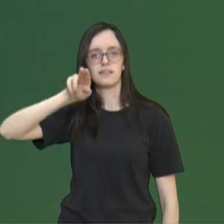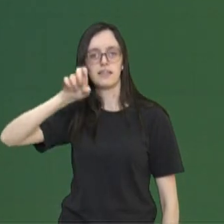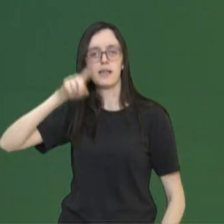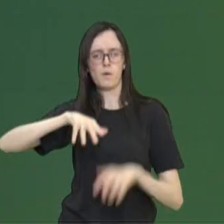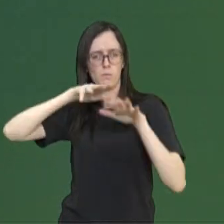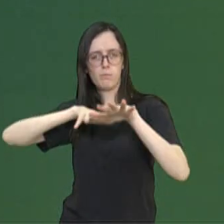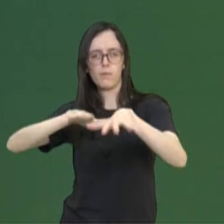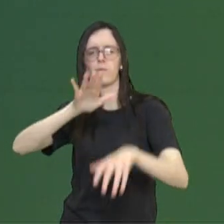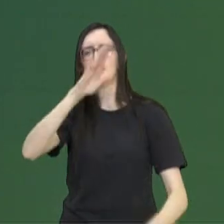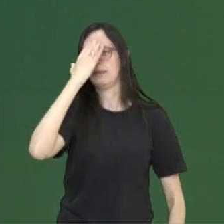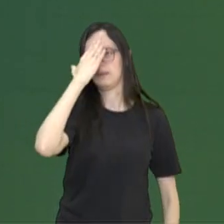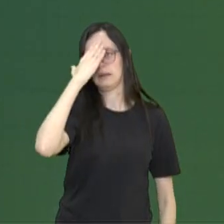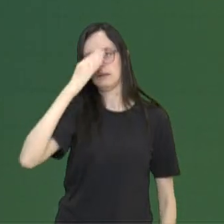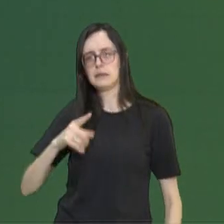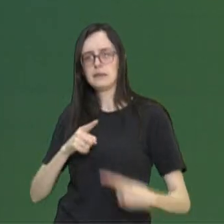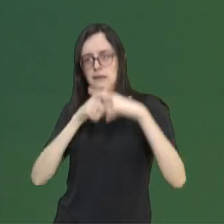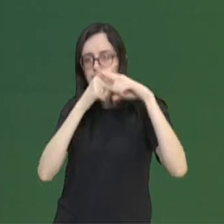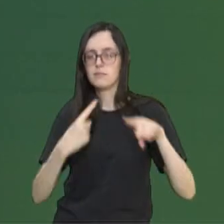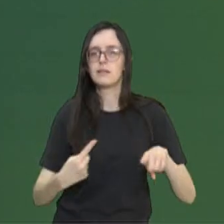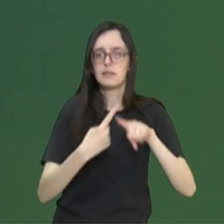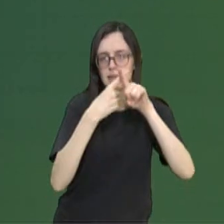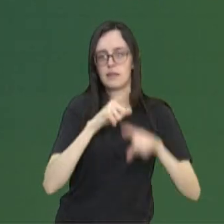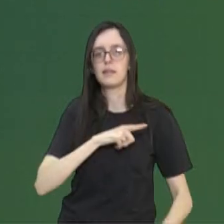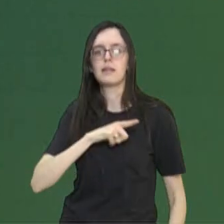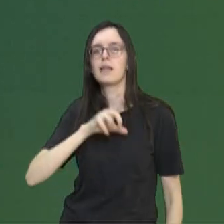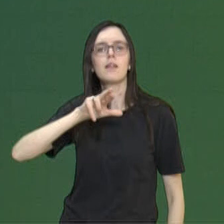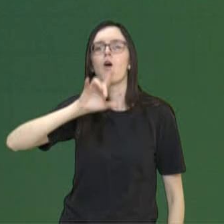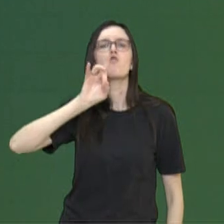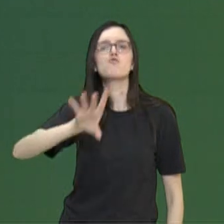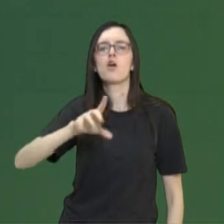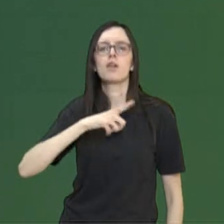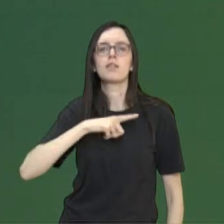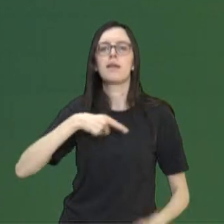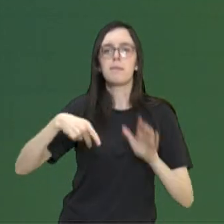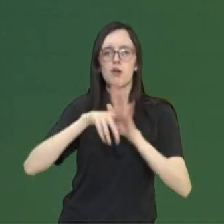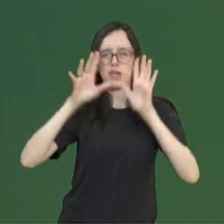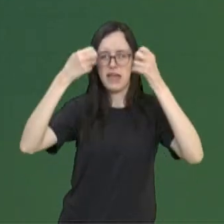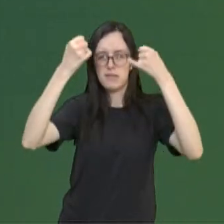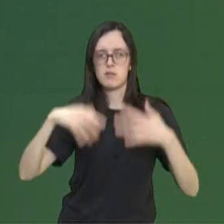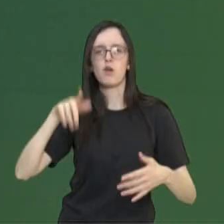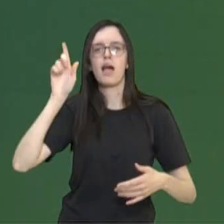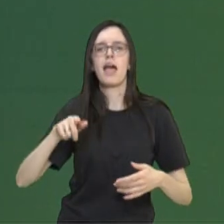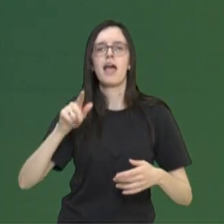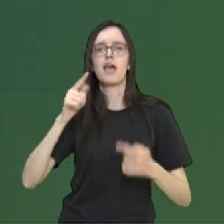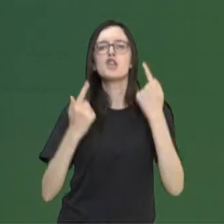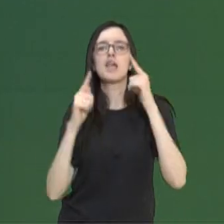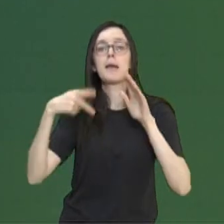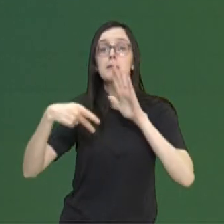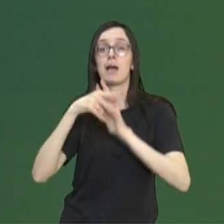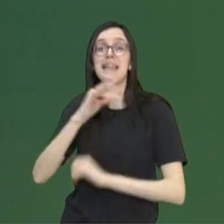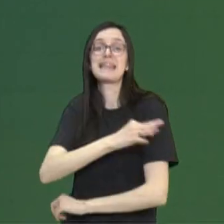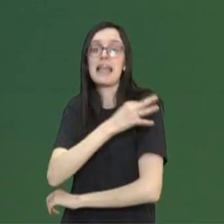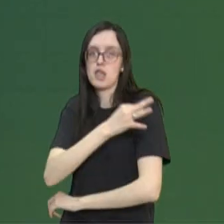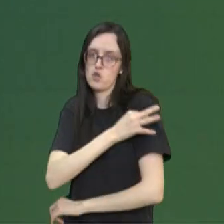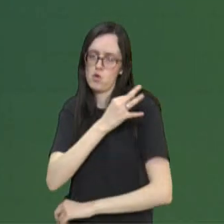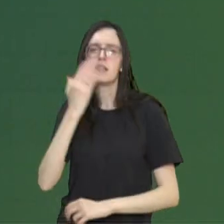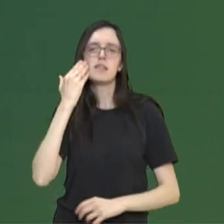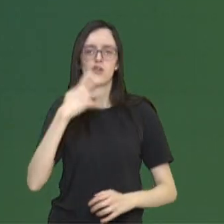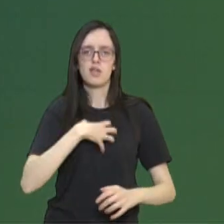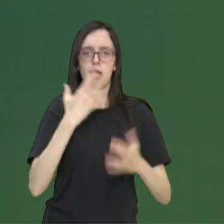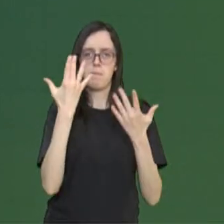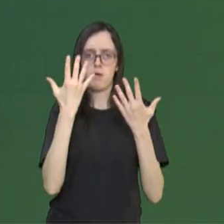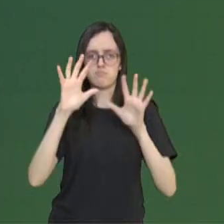vice-versa, né? Então, e tudo isso aqui está se referindo ao quê? Pensem comigo, ao ataque, né? Então,